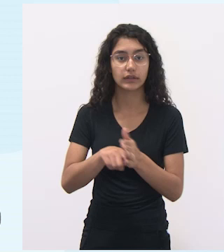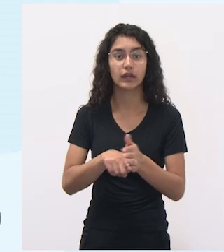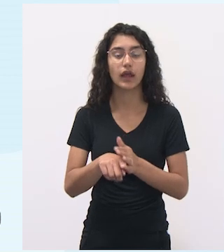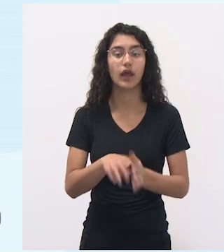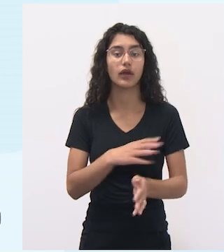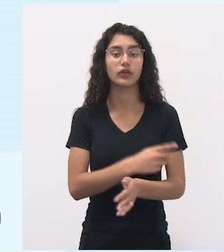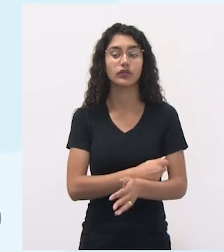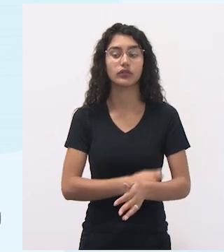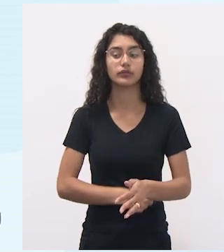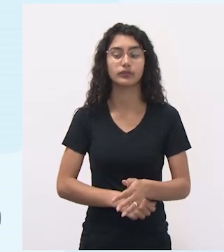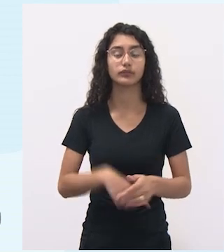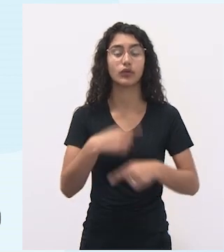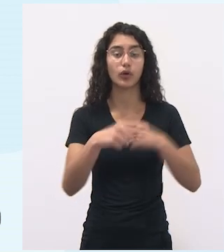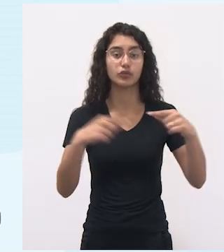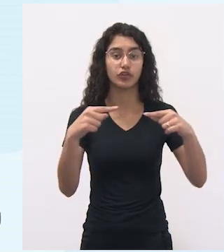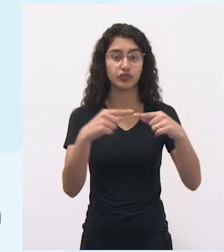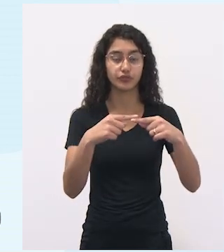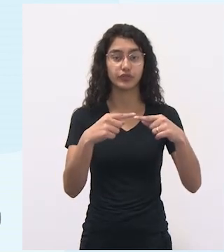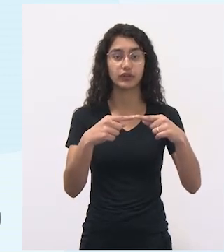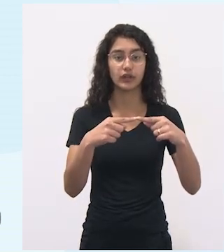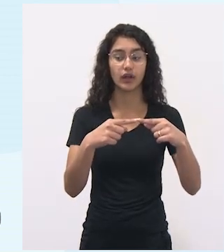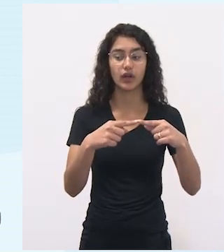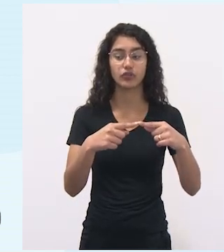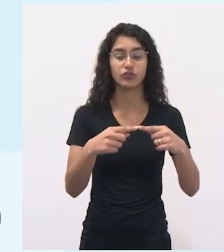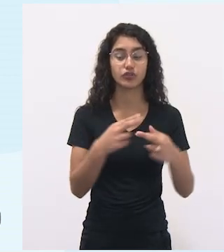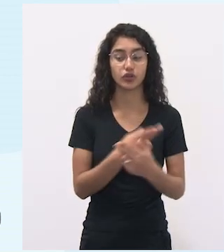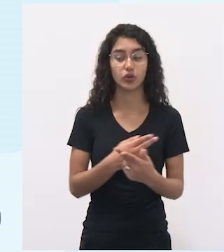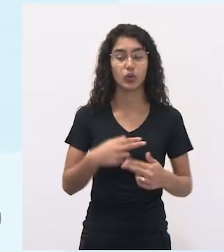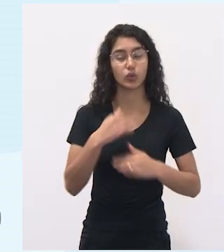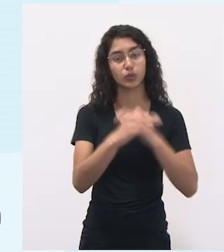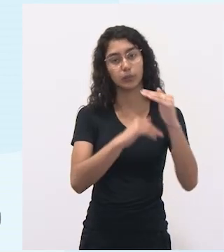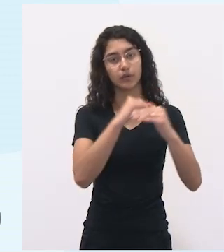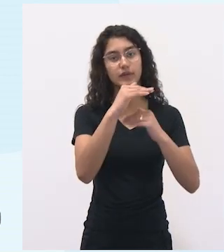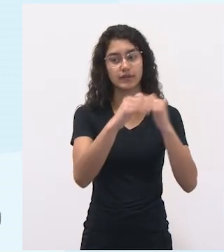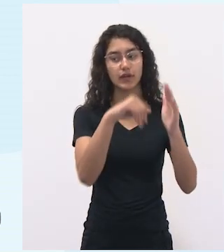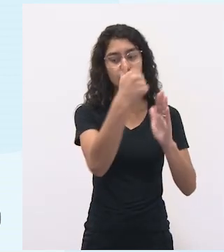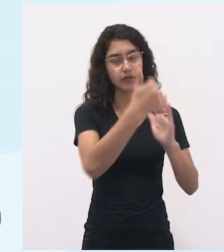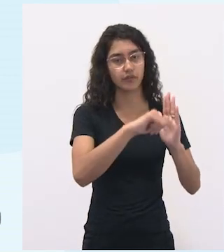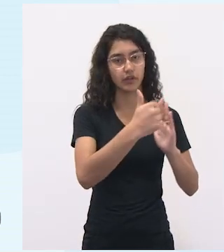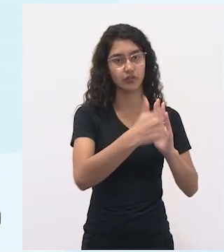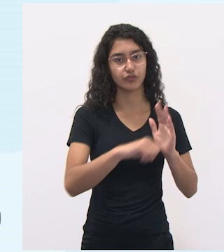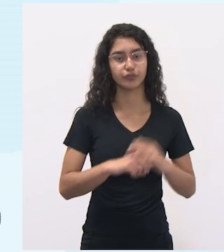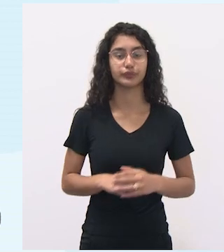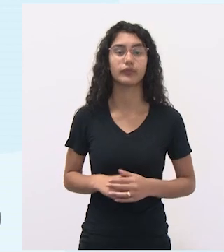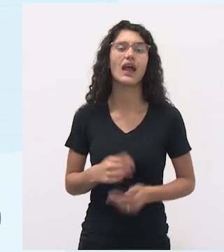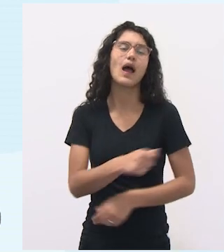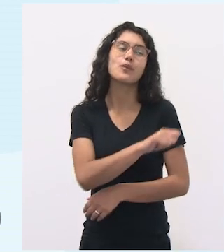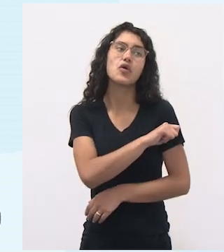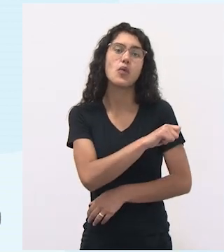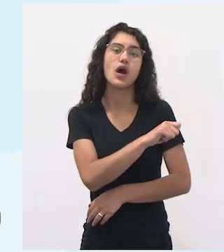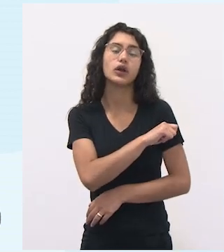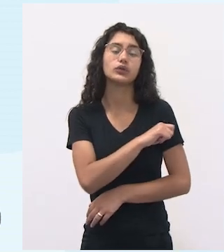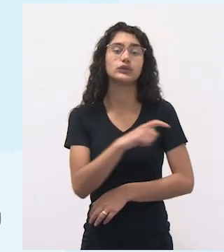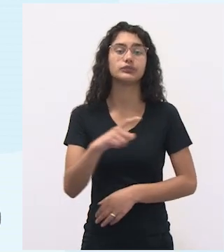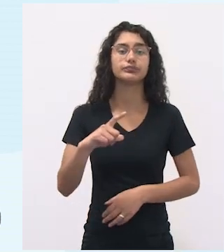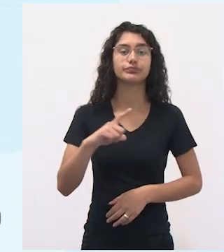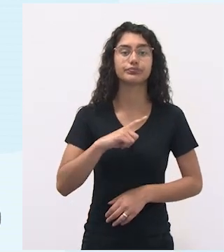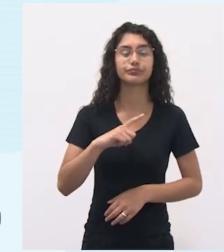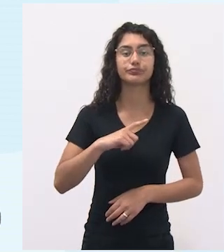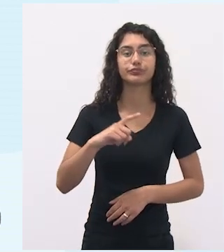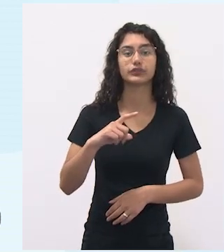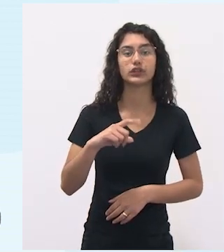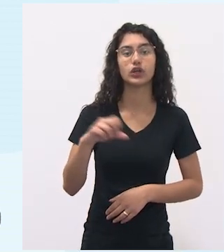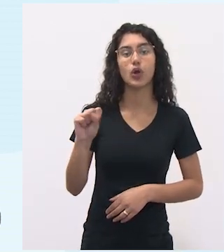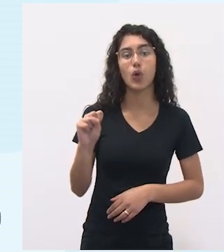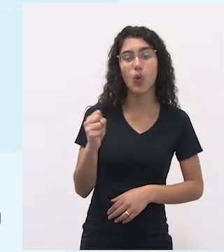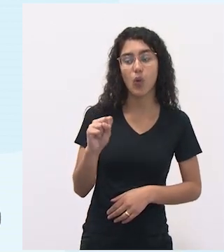objetividade e rompem com a subjetividade do processo avaliativo. Meu aluno teve uma nota 8. O que